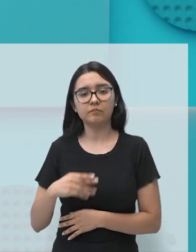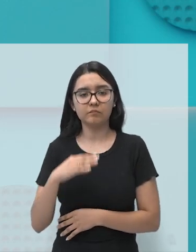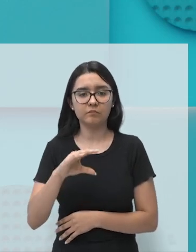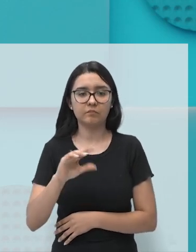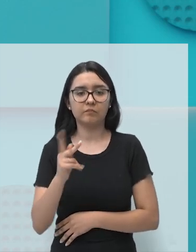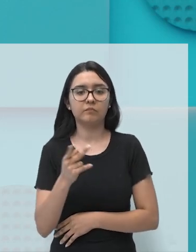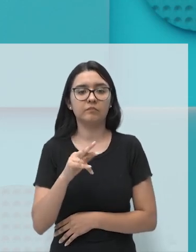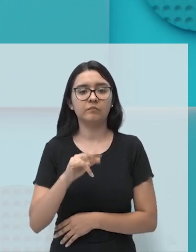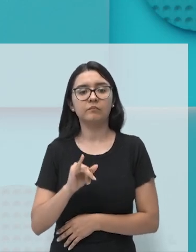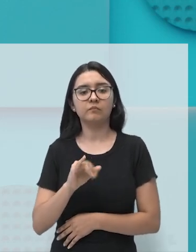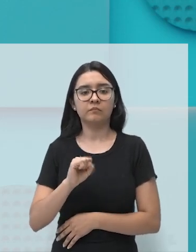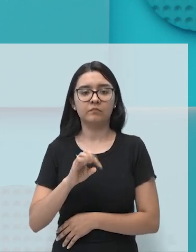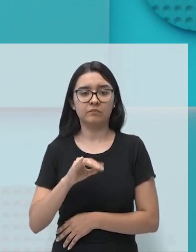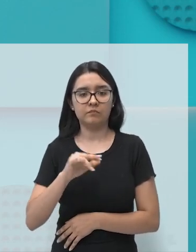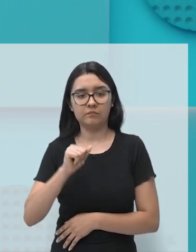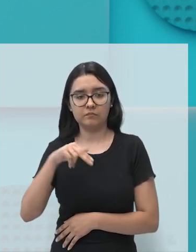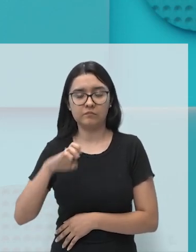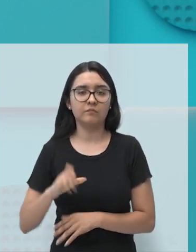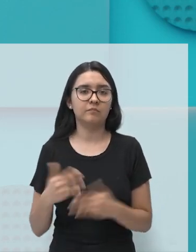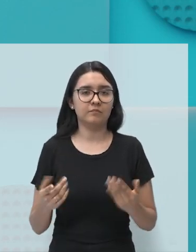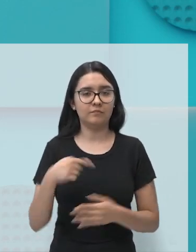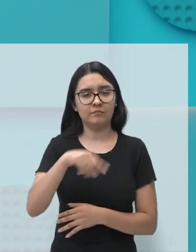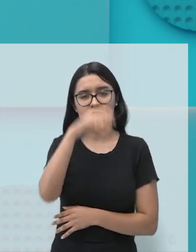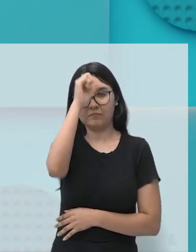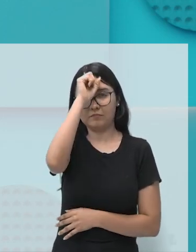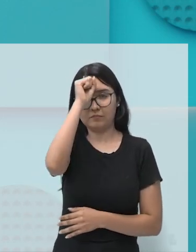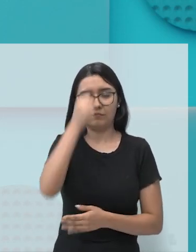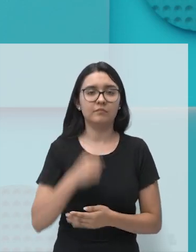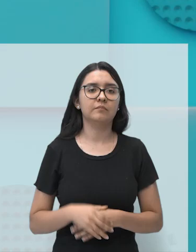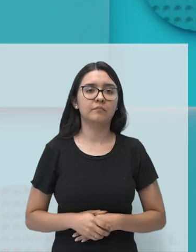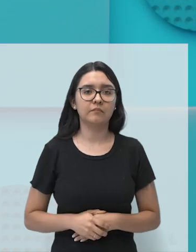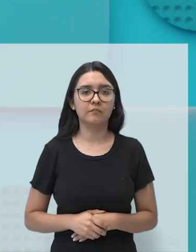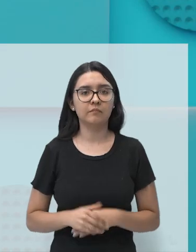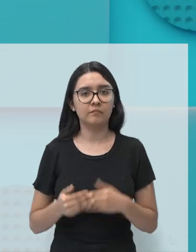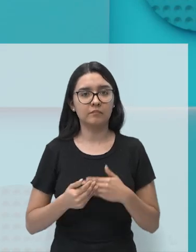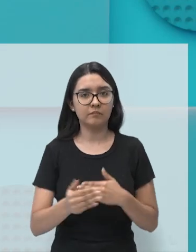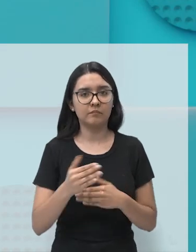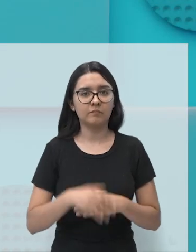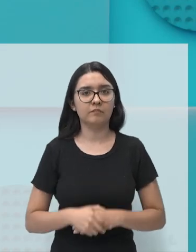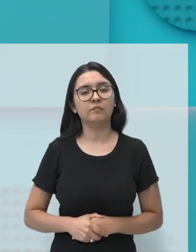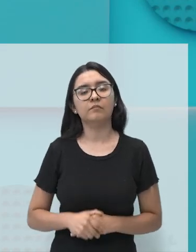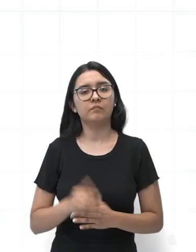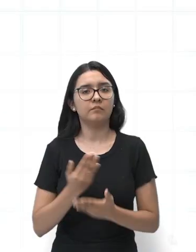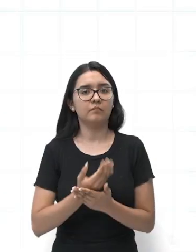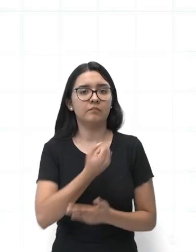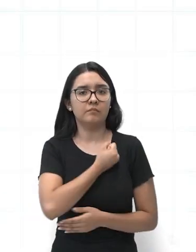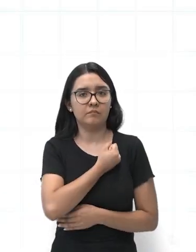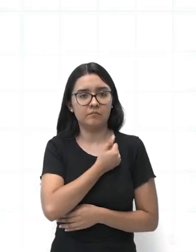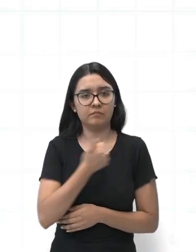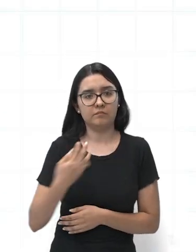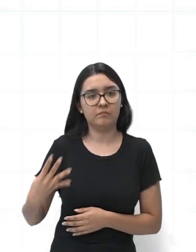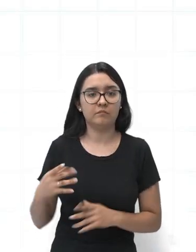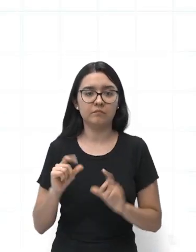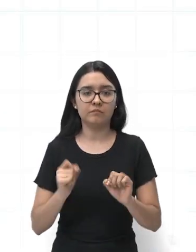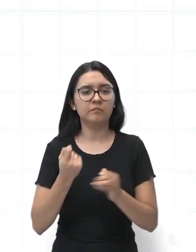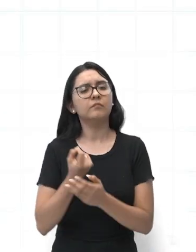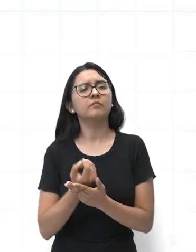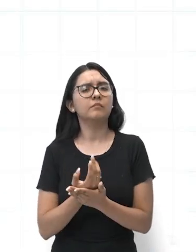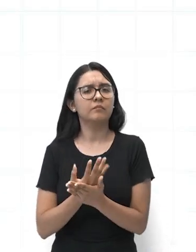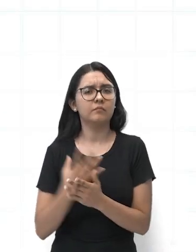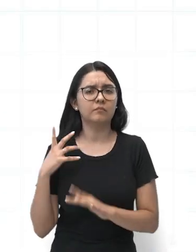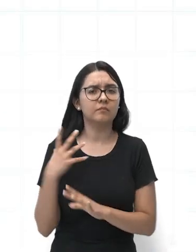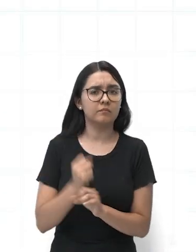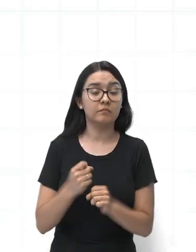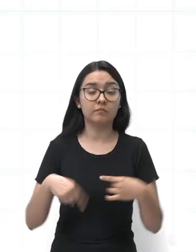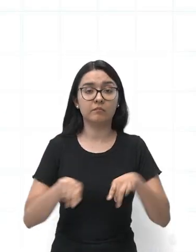Cristiane Mourão e vocês vão aprender inglês comigo. Let's go! A aula 14 é a aula de